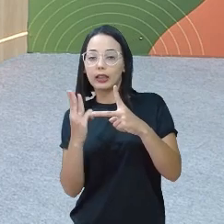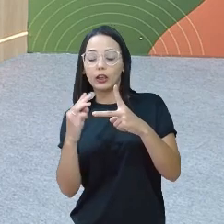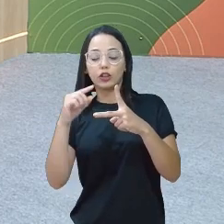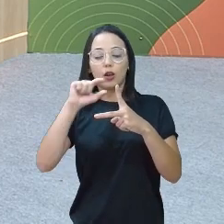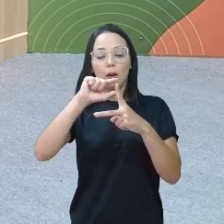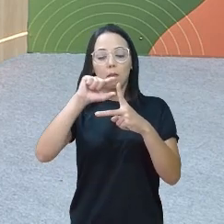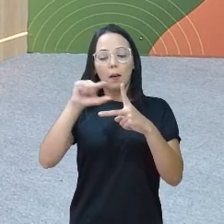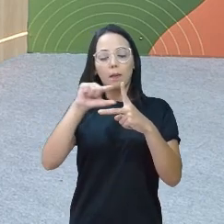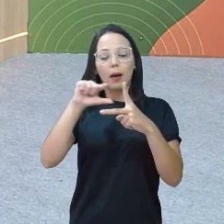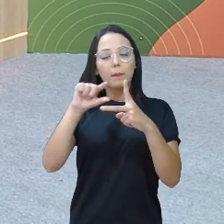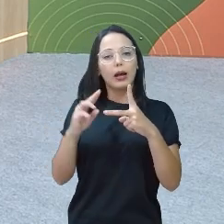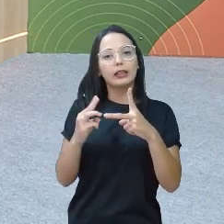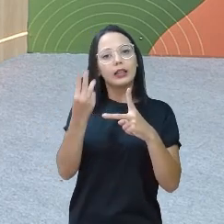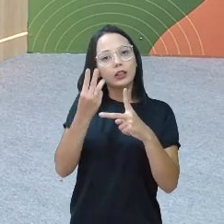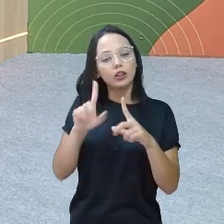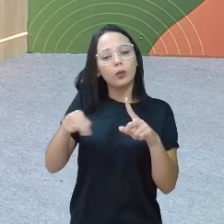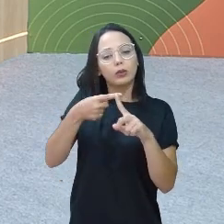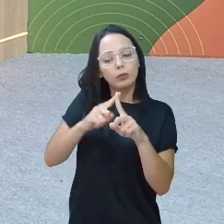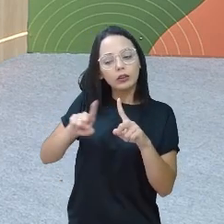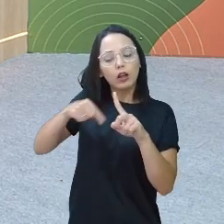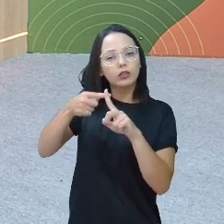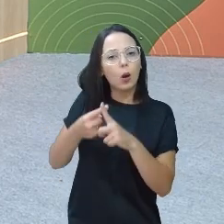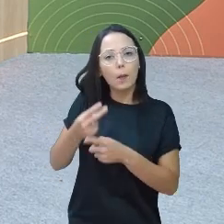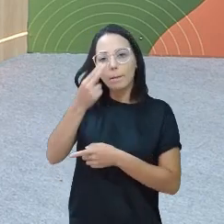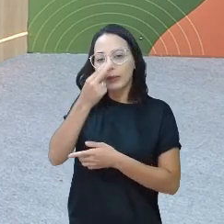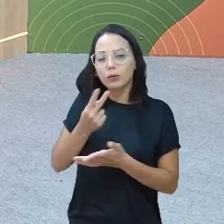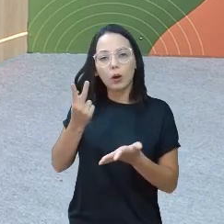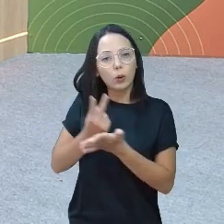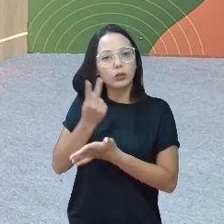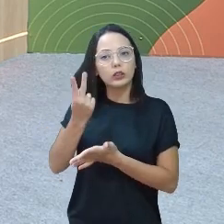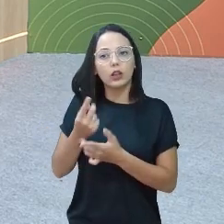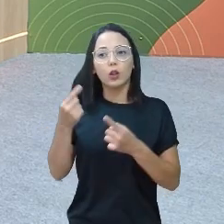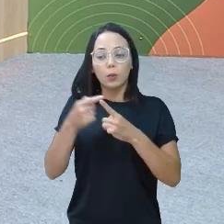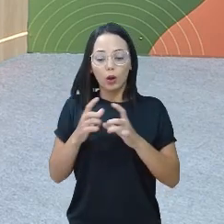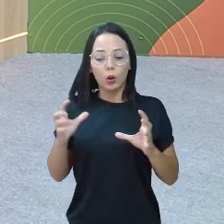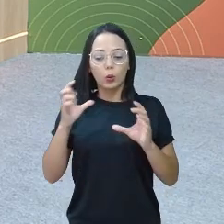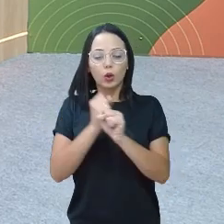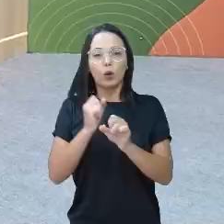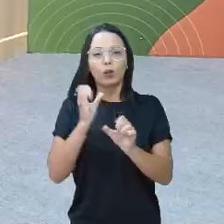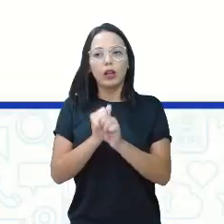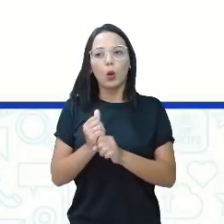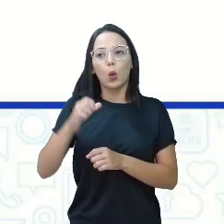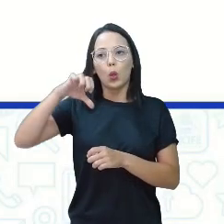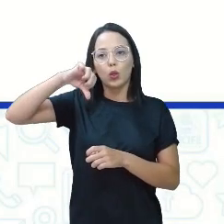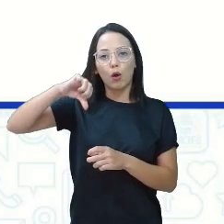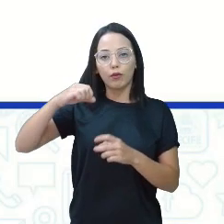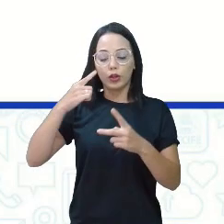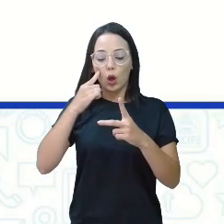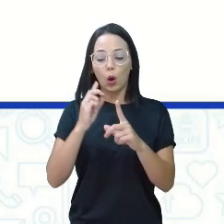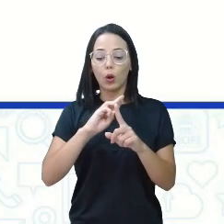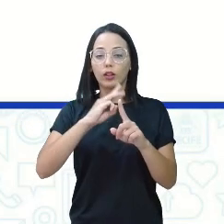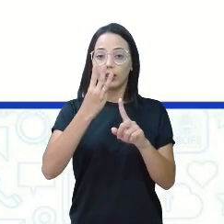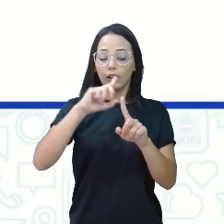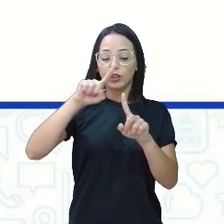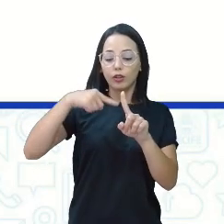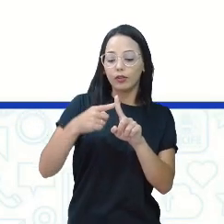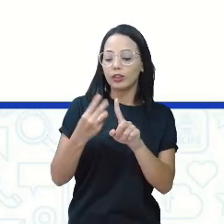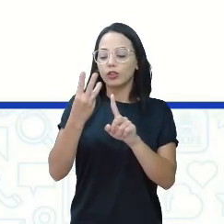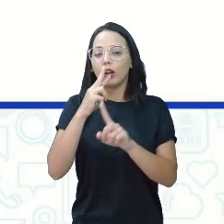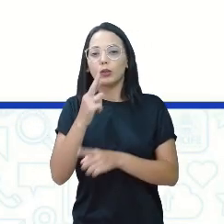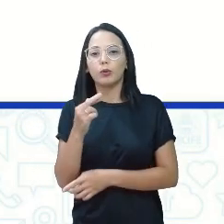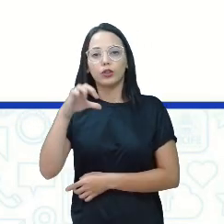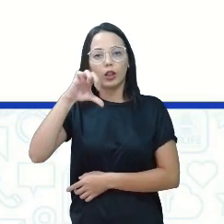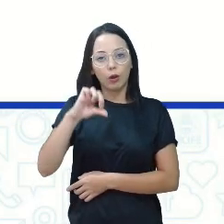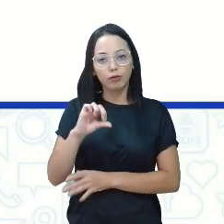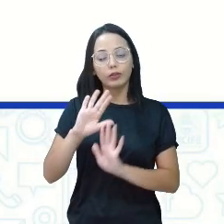gente vai ter a multiplicação desses dois acontecendo. A gente vai ter um total de 9 pecinhas, né? 3 vezes 3 vai dar 9. E